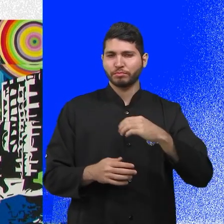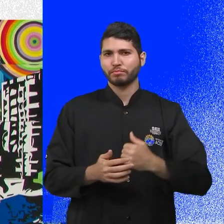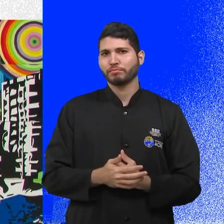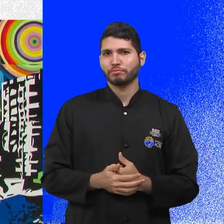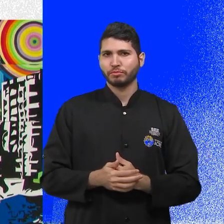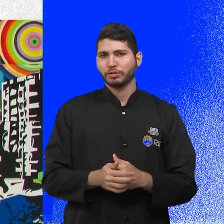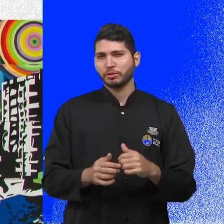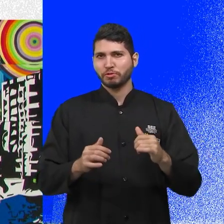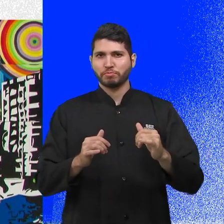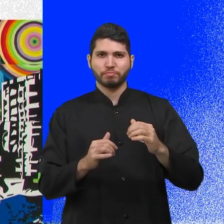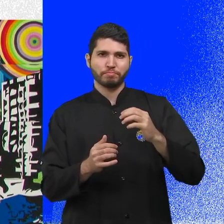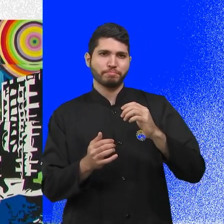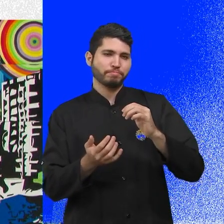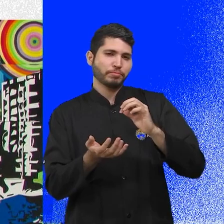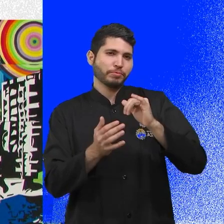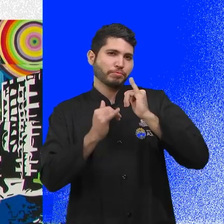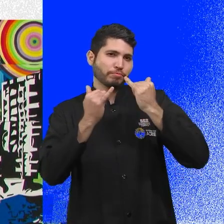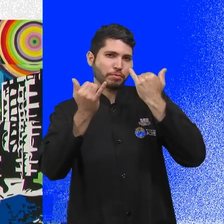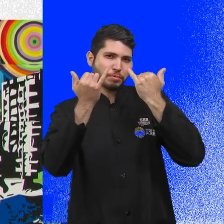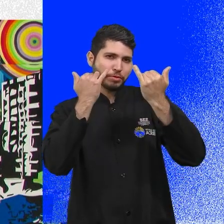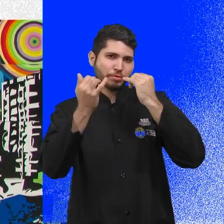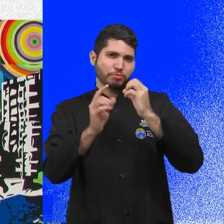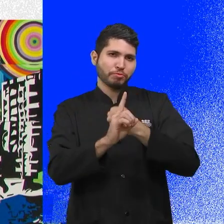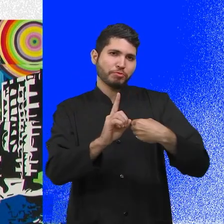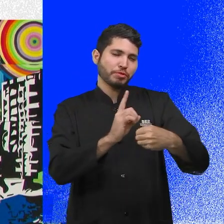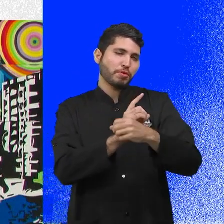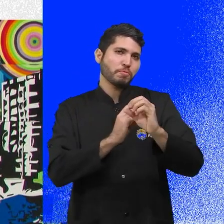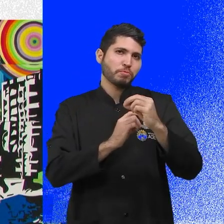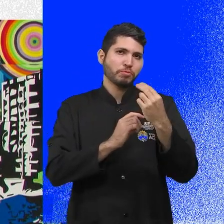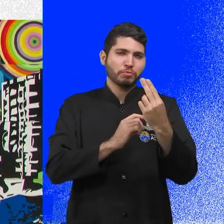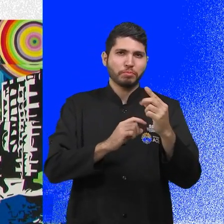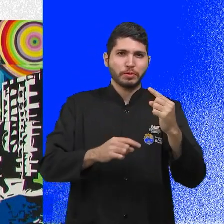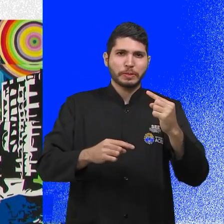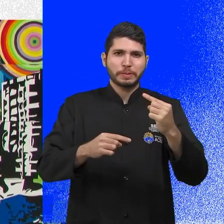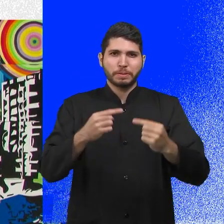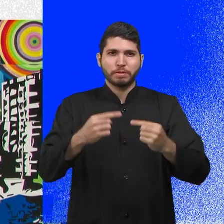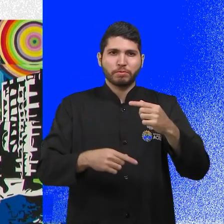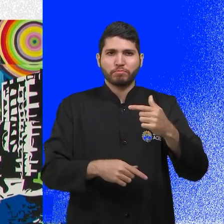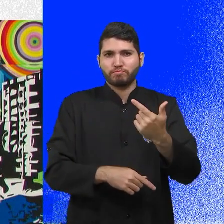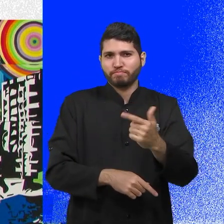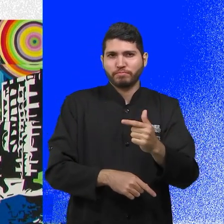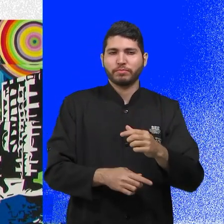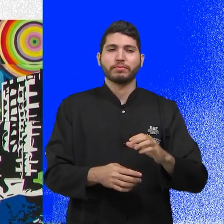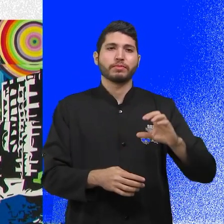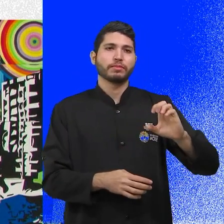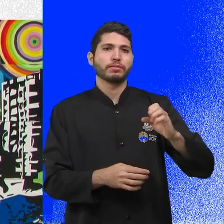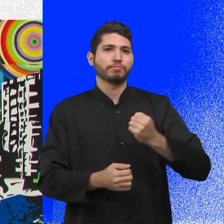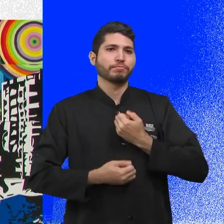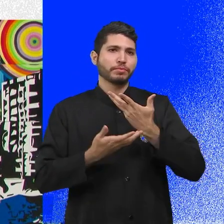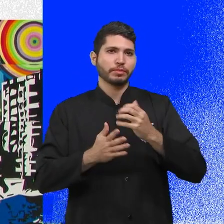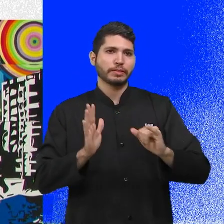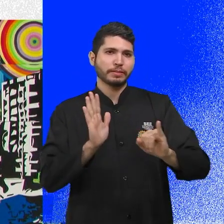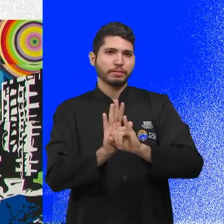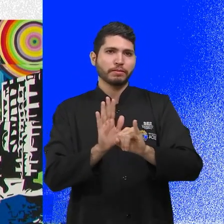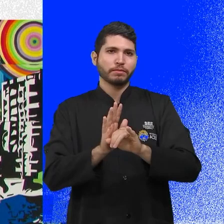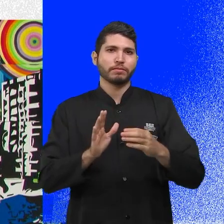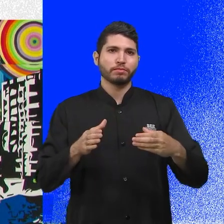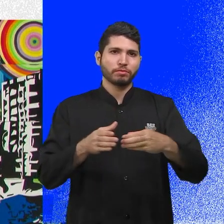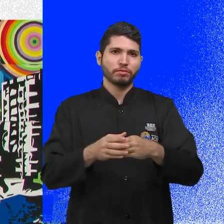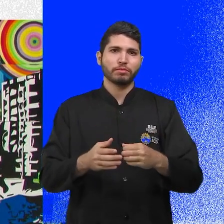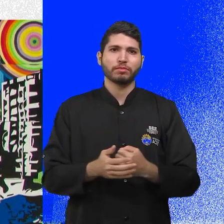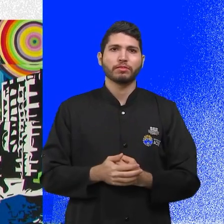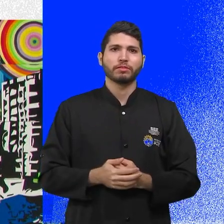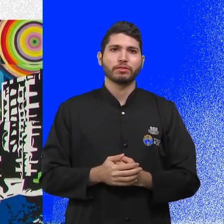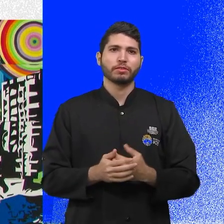sem qualquer mensagem social ou política. E letra E: expressar a identidade de comunidades e